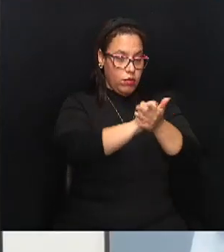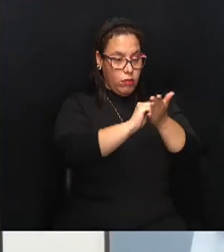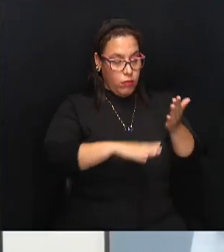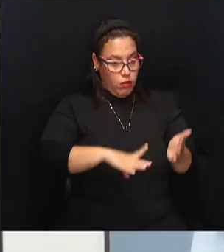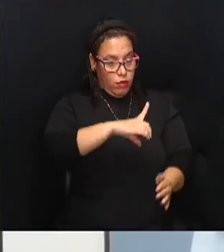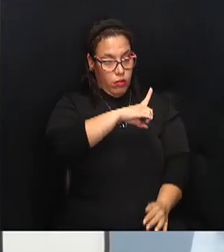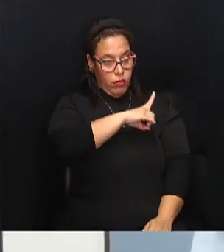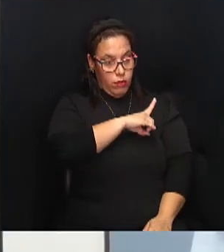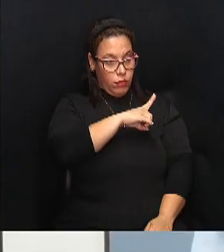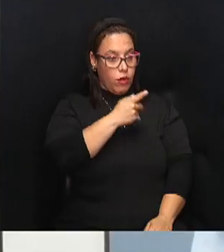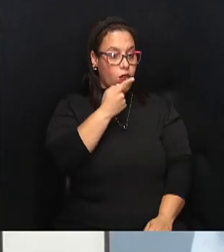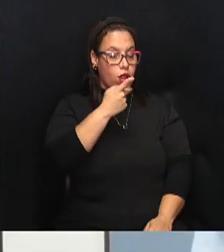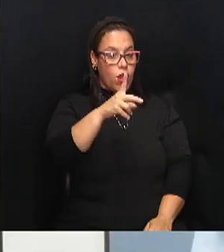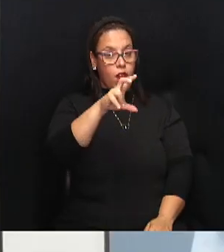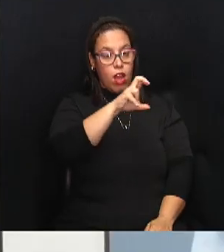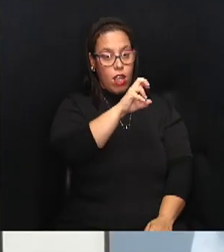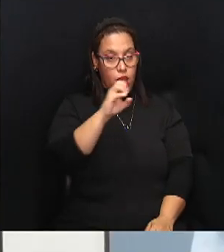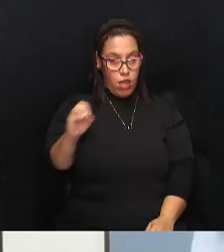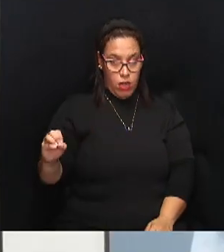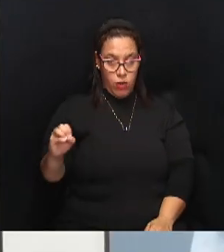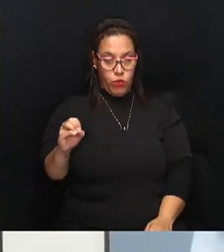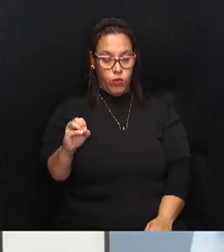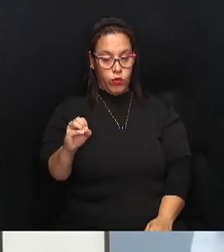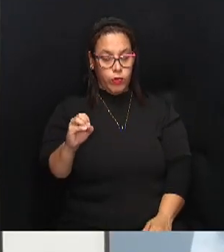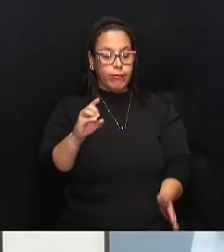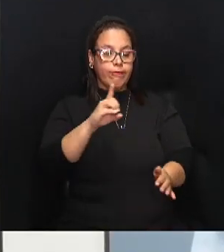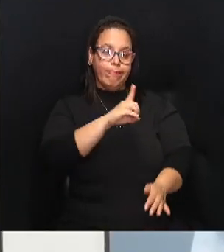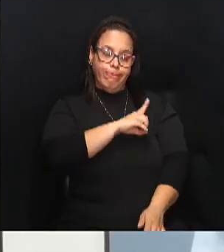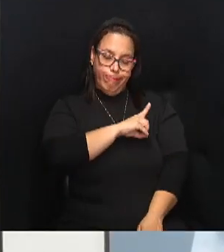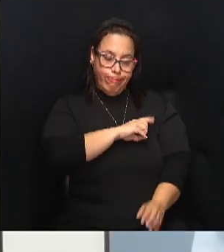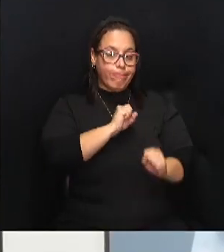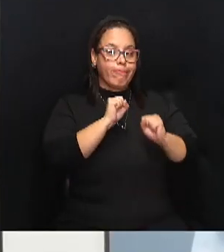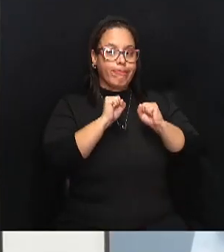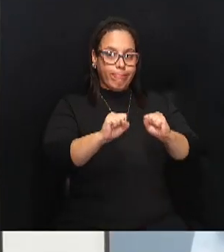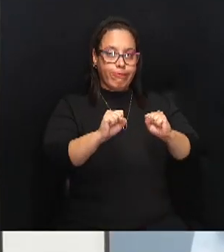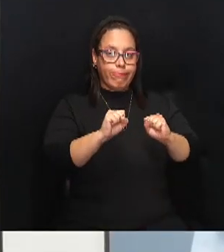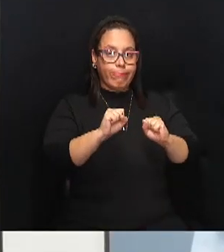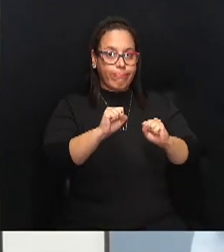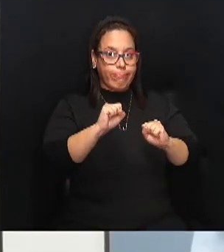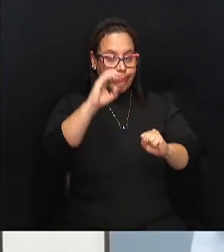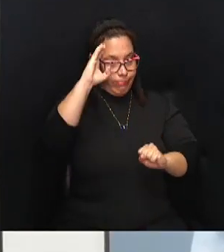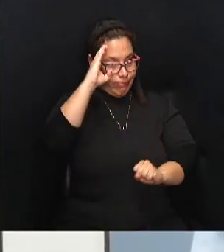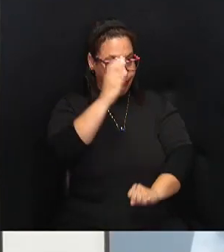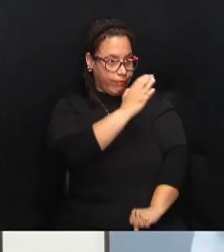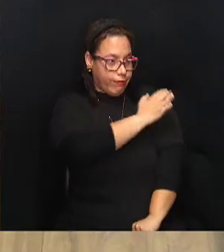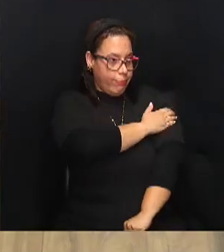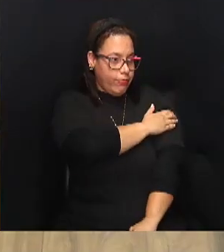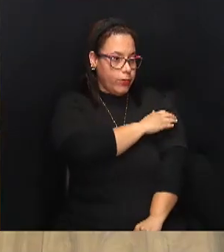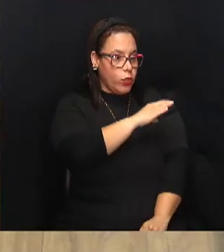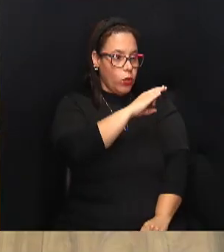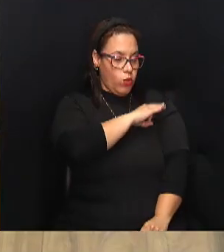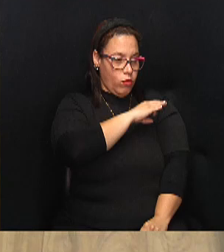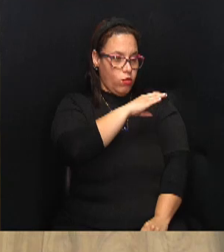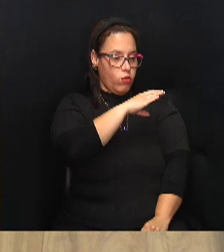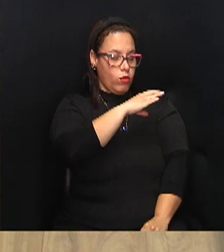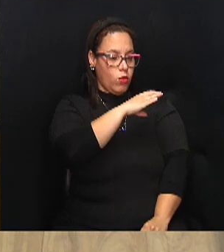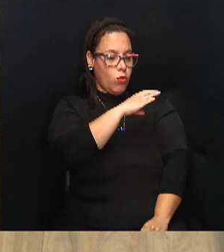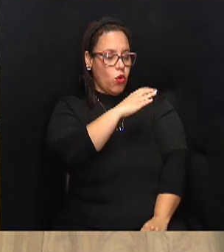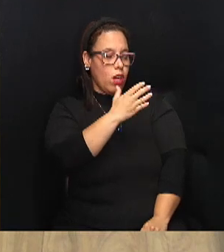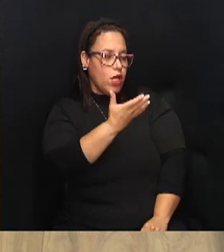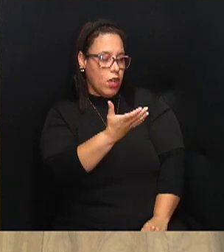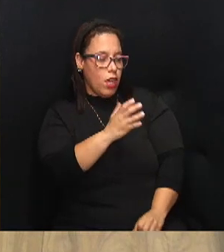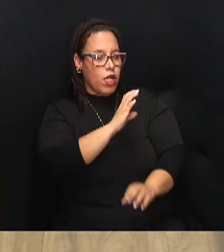delegada, a gente falou de 500, mas a atividade delegada ela também pode, né, comando, ser utilizada para a Polícia Civil, Sim. Corpo de